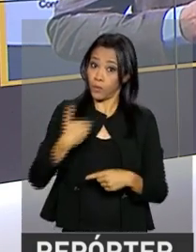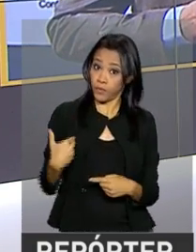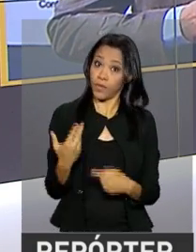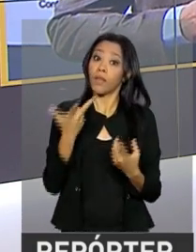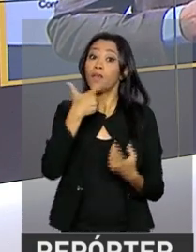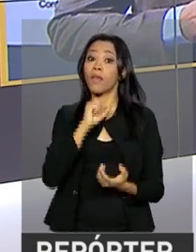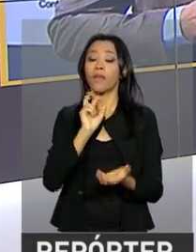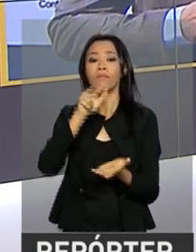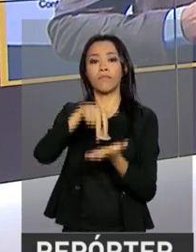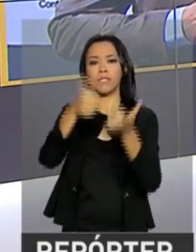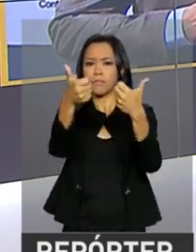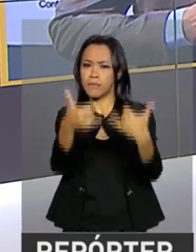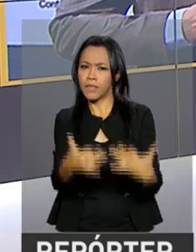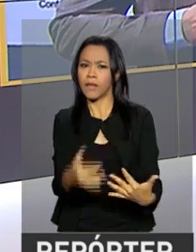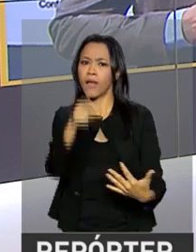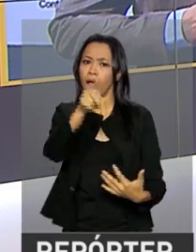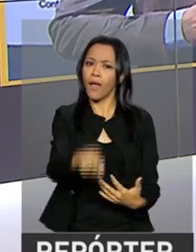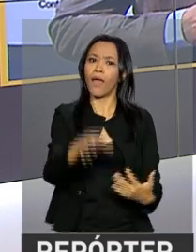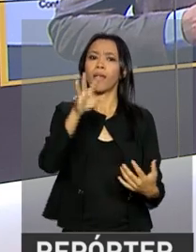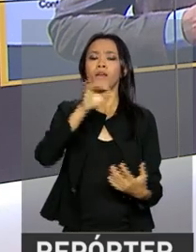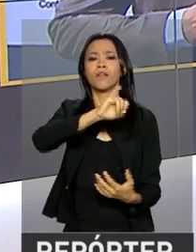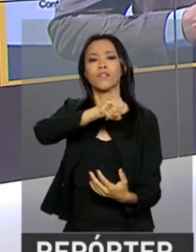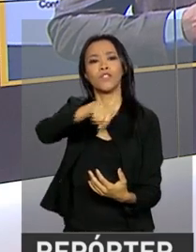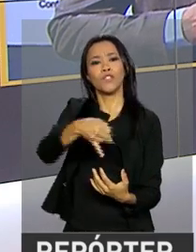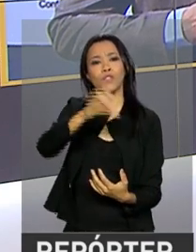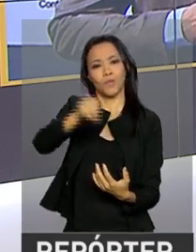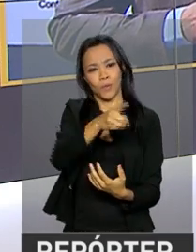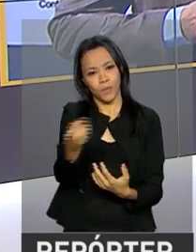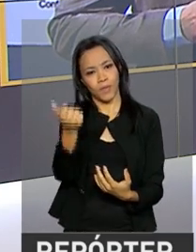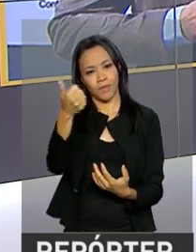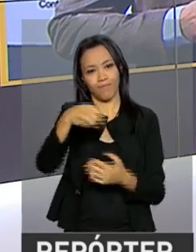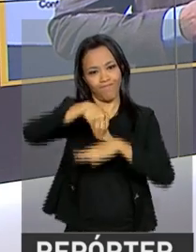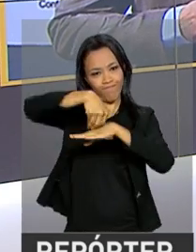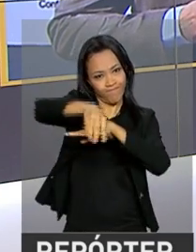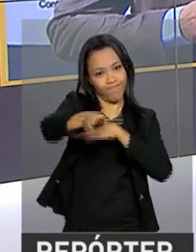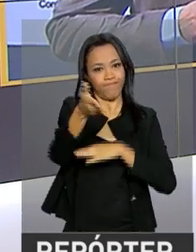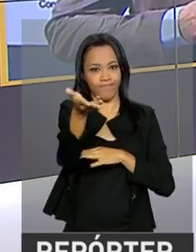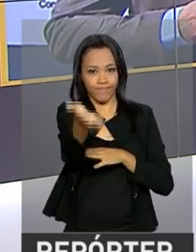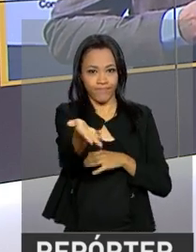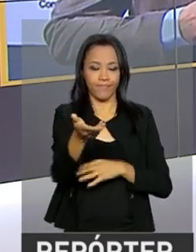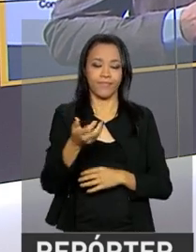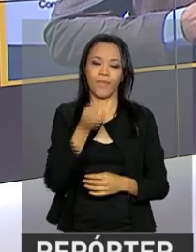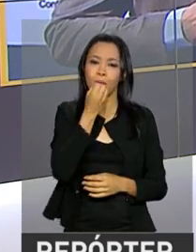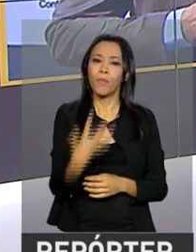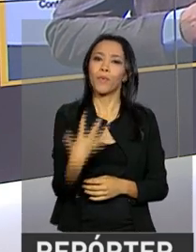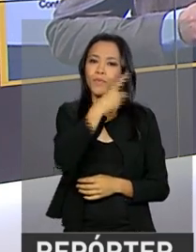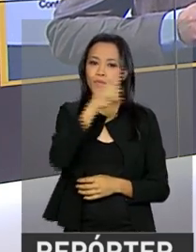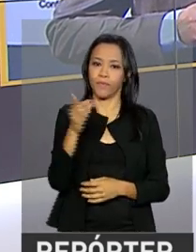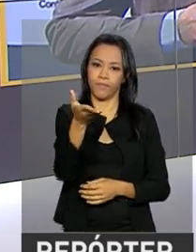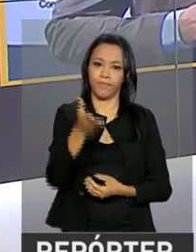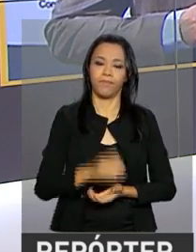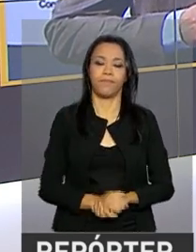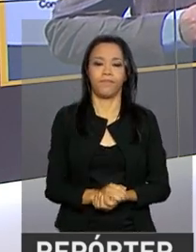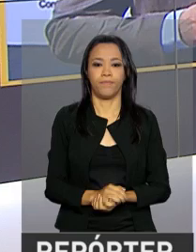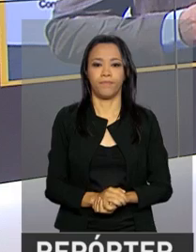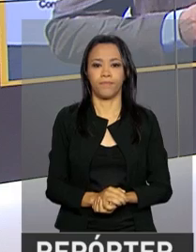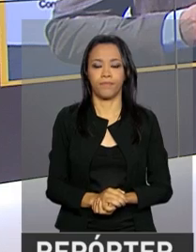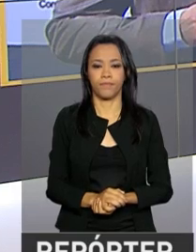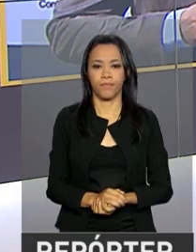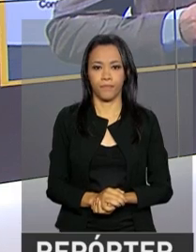que vai acompanhar esse a reunião do conselhão e traz agora as informações pra gente João Pedro bom dia para você